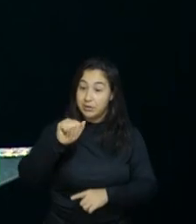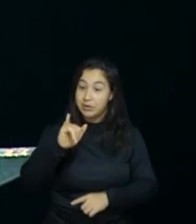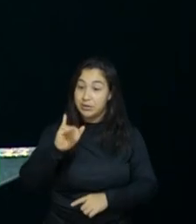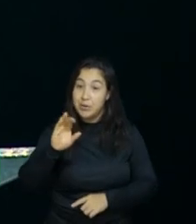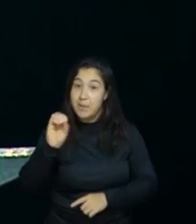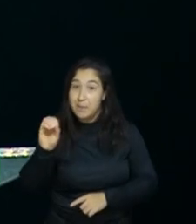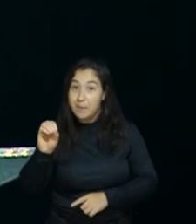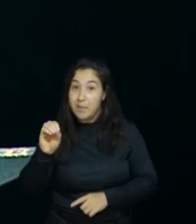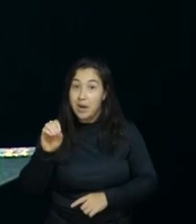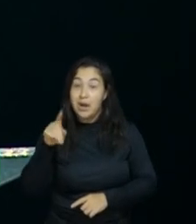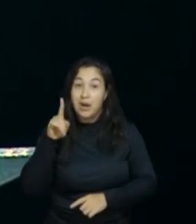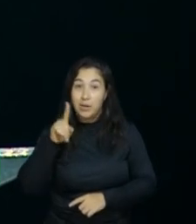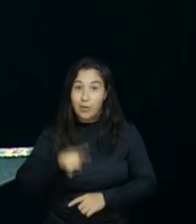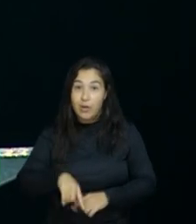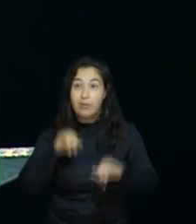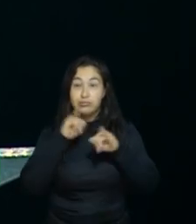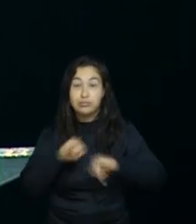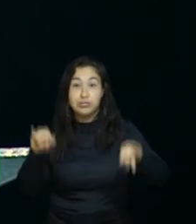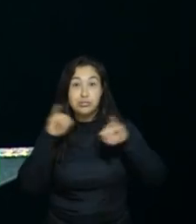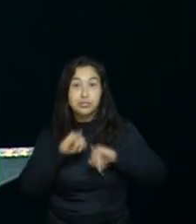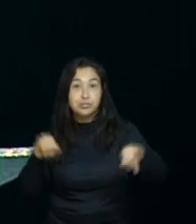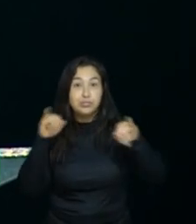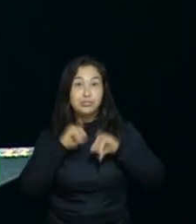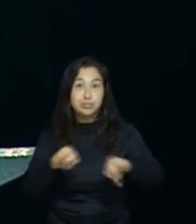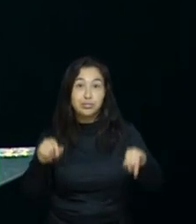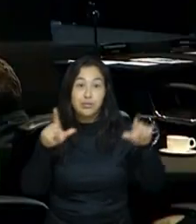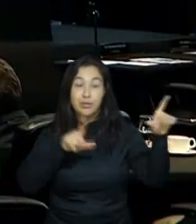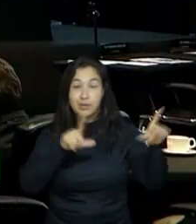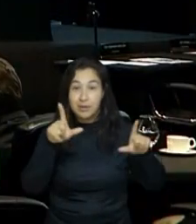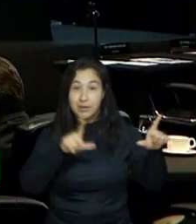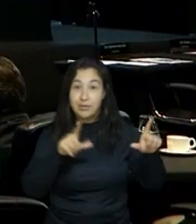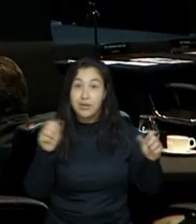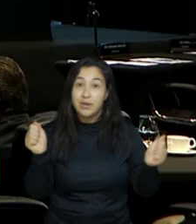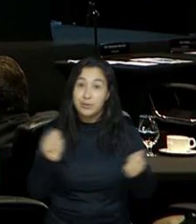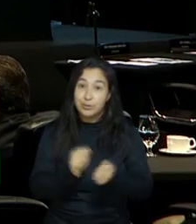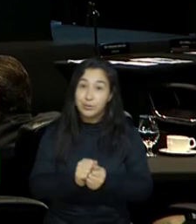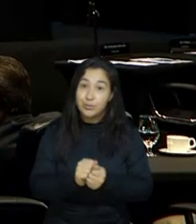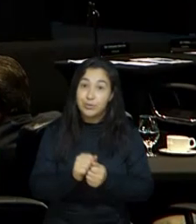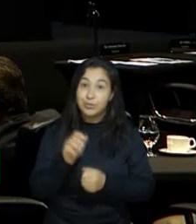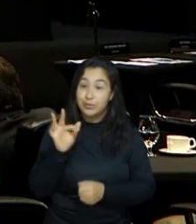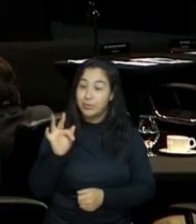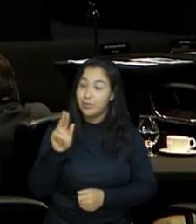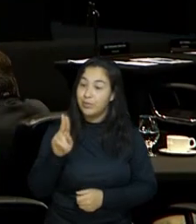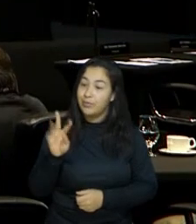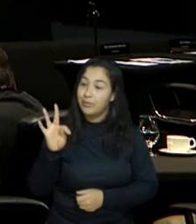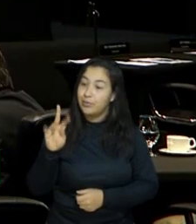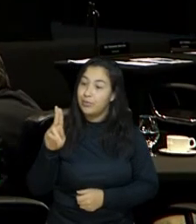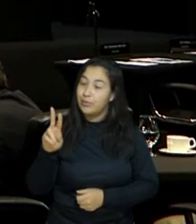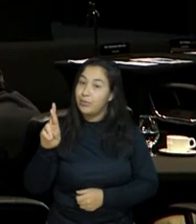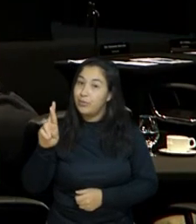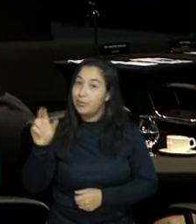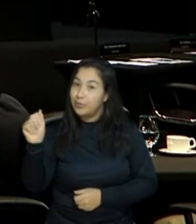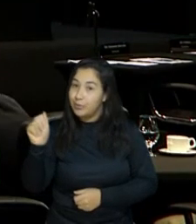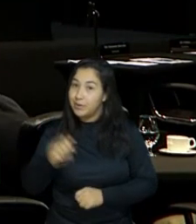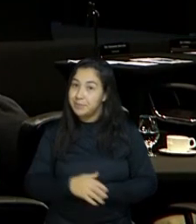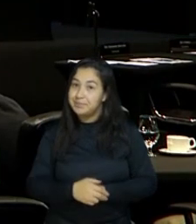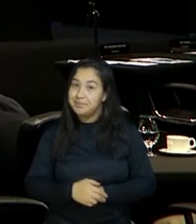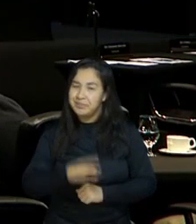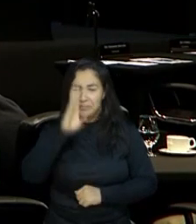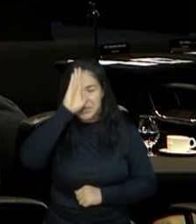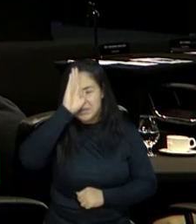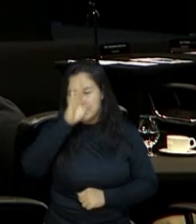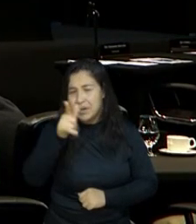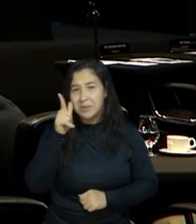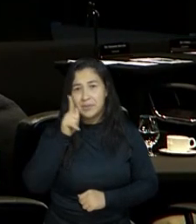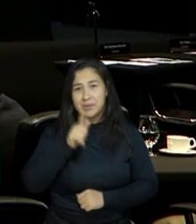instituição divulgar suas ações, em parceria com a Univale, com a Futura, né? E conquistas. Essa é a principal conquista. A